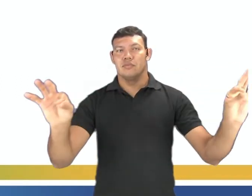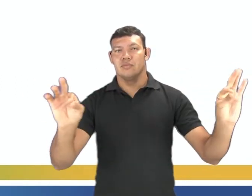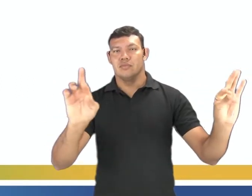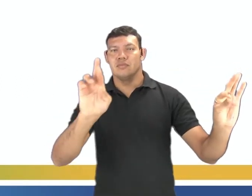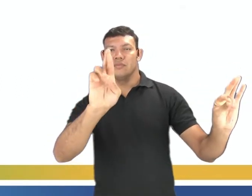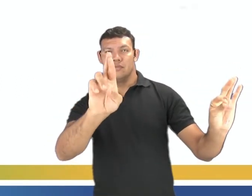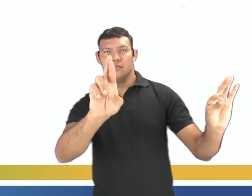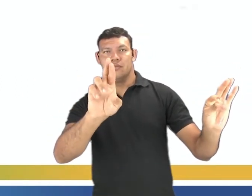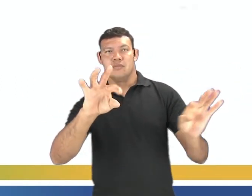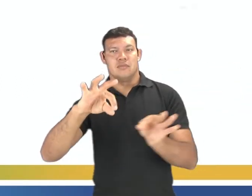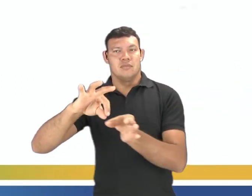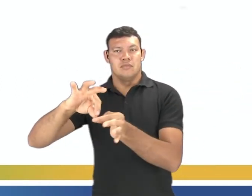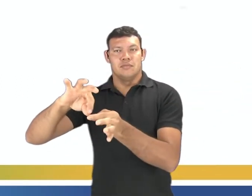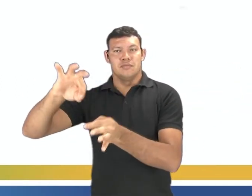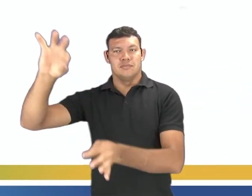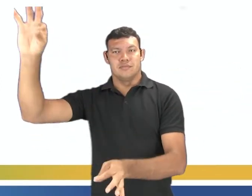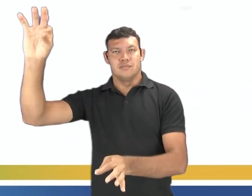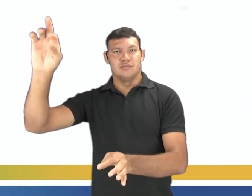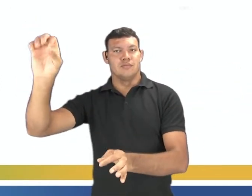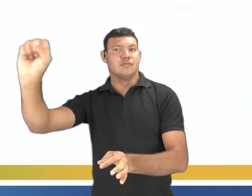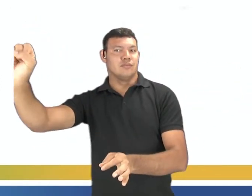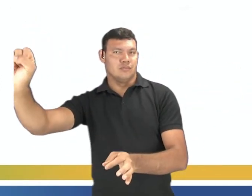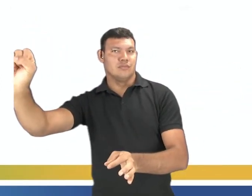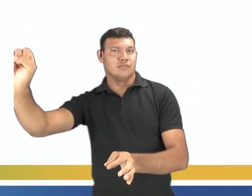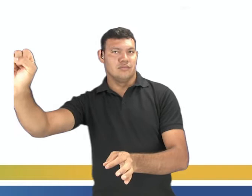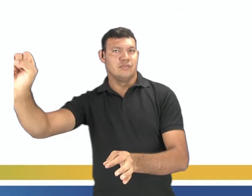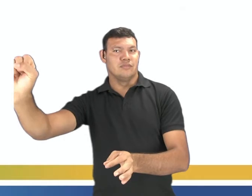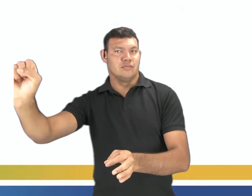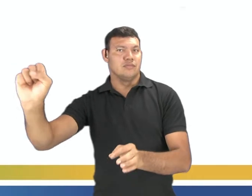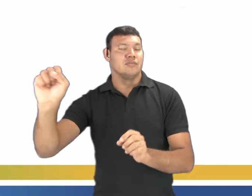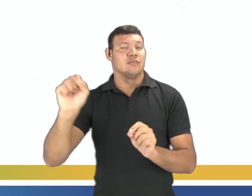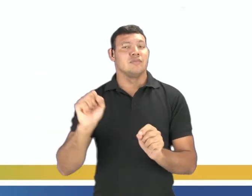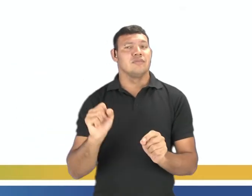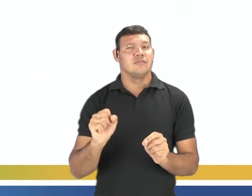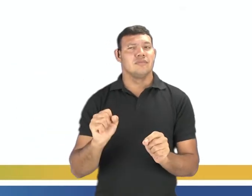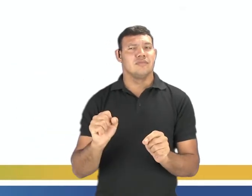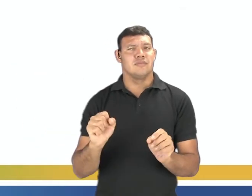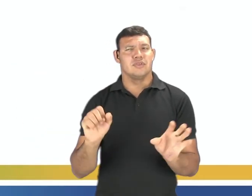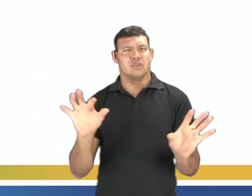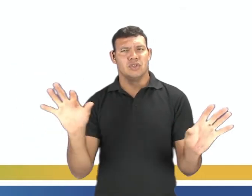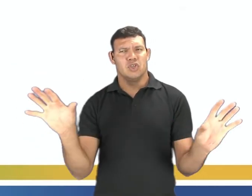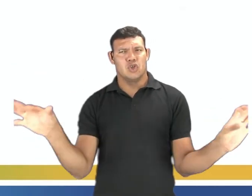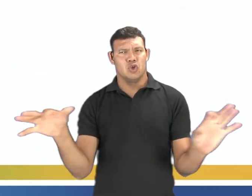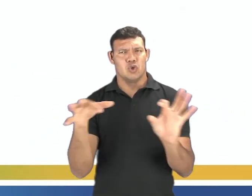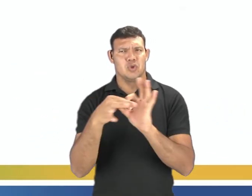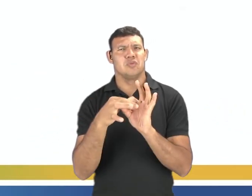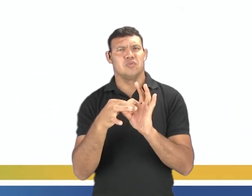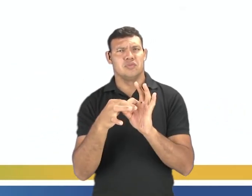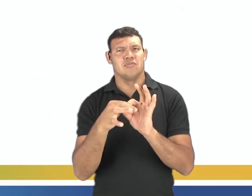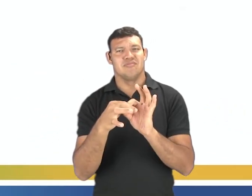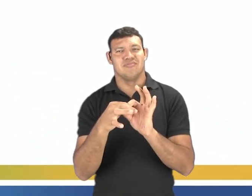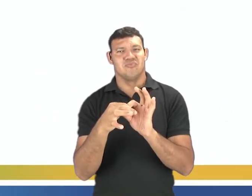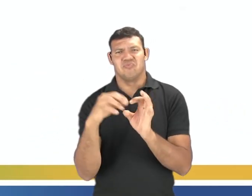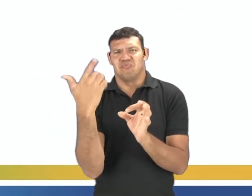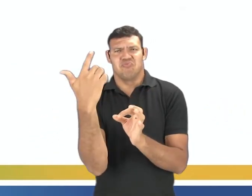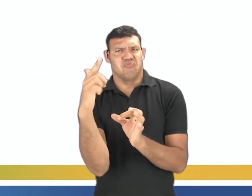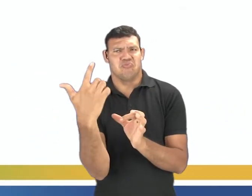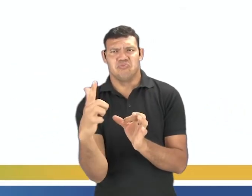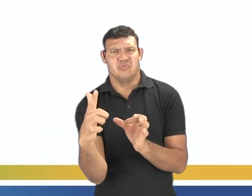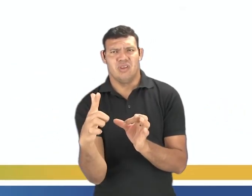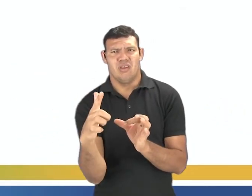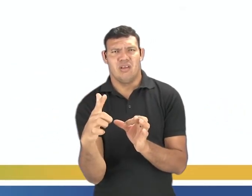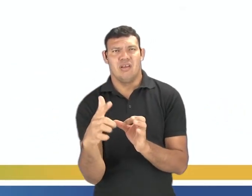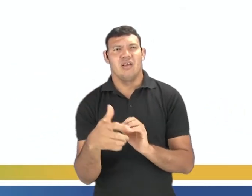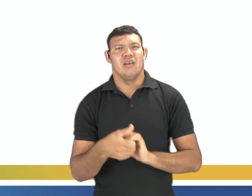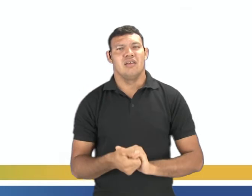s elas são reversas quando a intersecção entre elas for